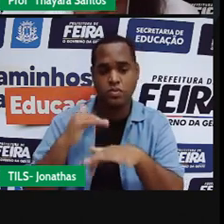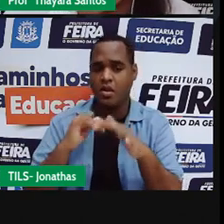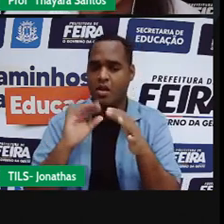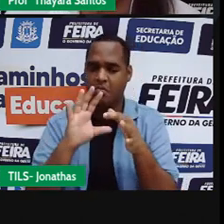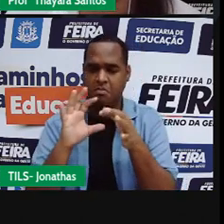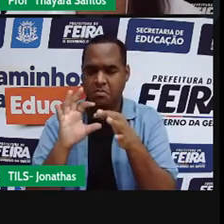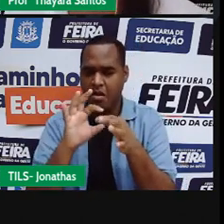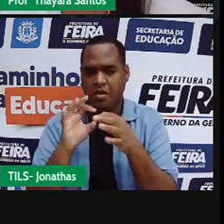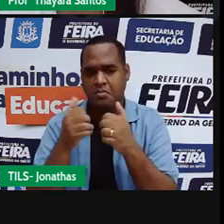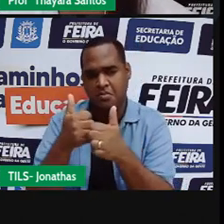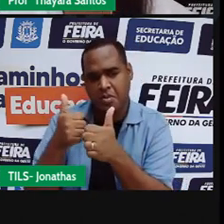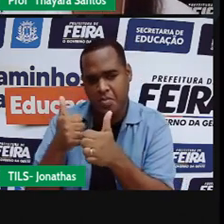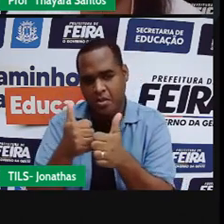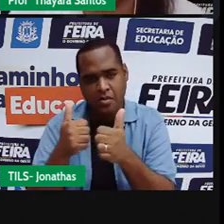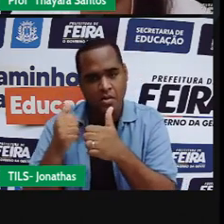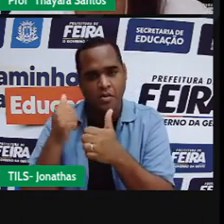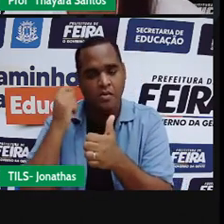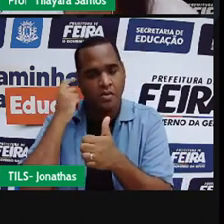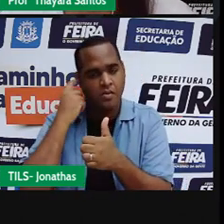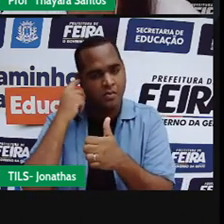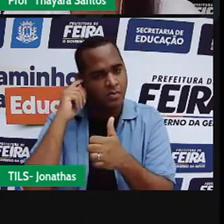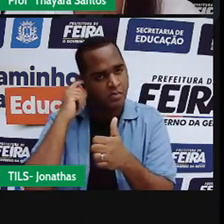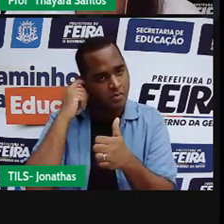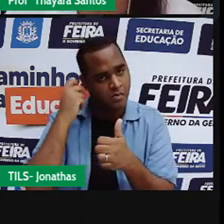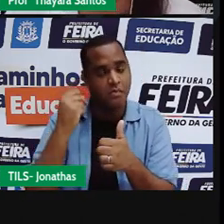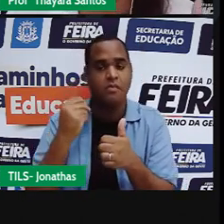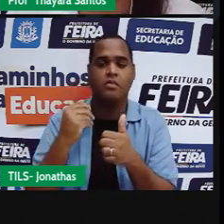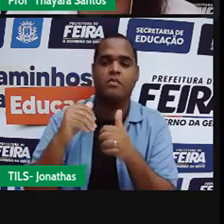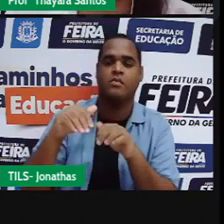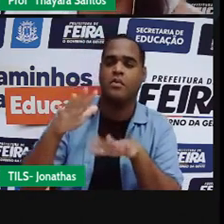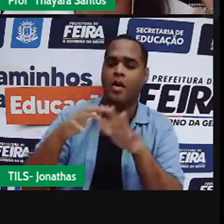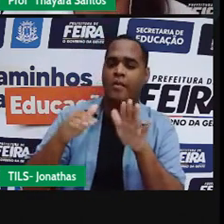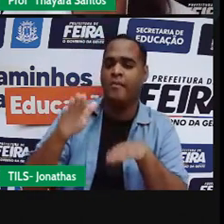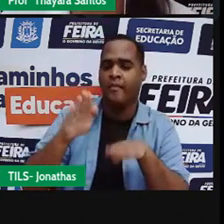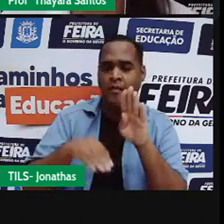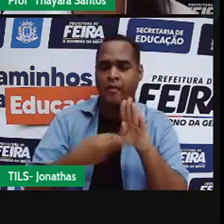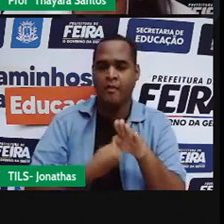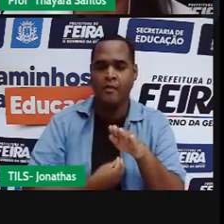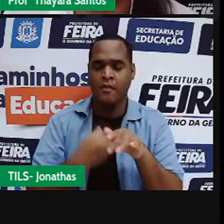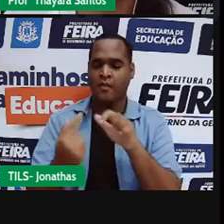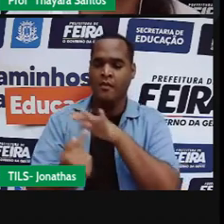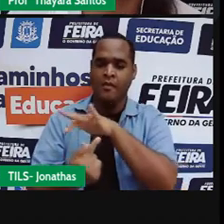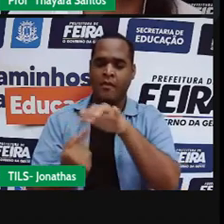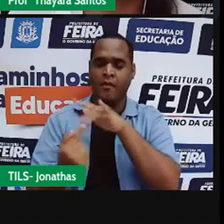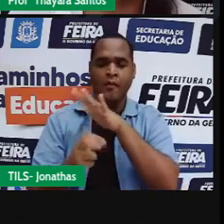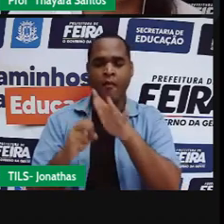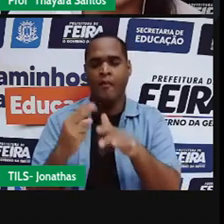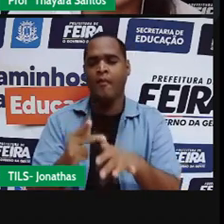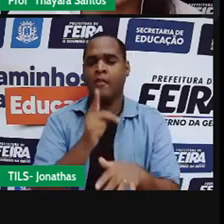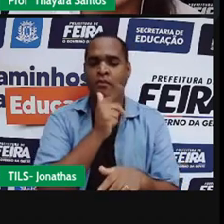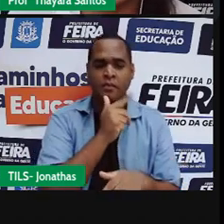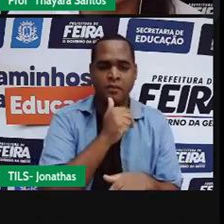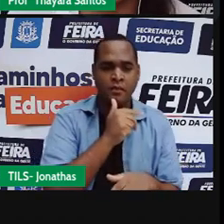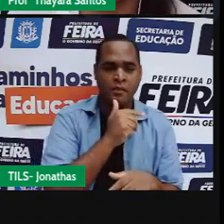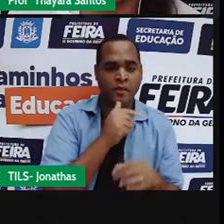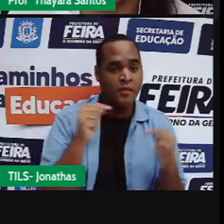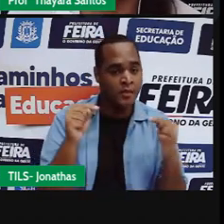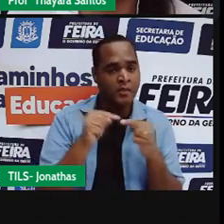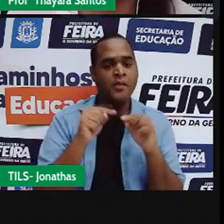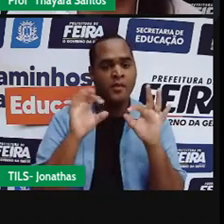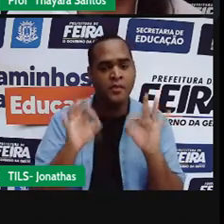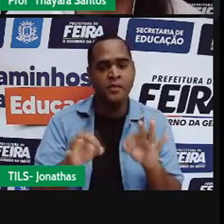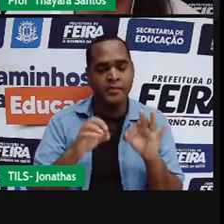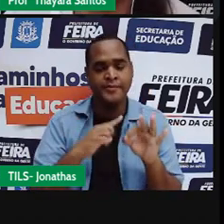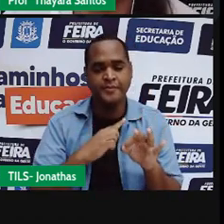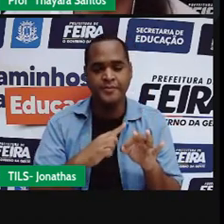próximas aqui embaixo, tem uma forma que está sendo meio variável. É gasoso ou é líquido? Nesse caso, gente, a gente tem água